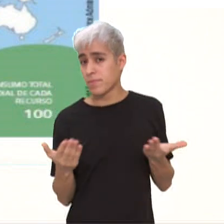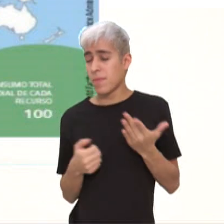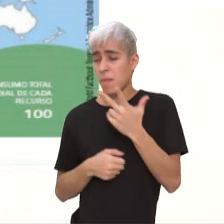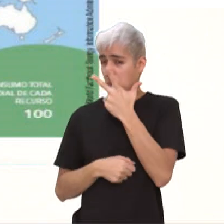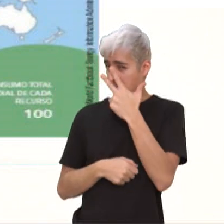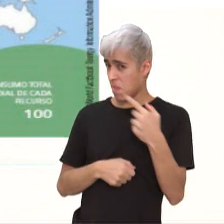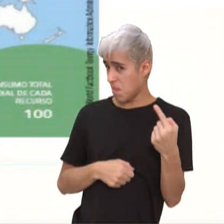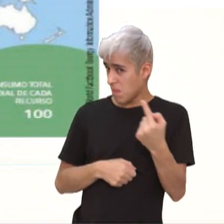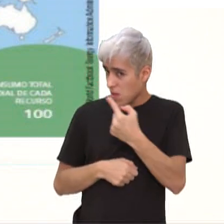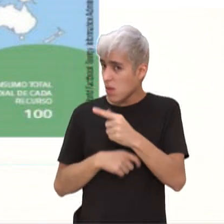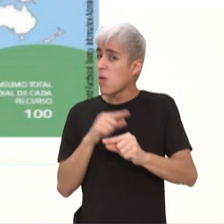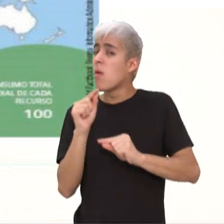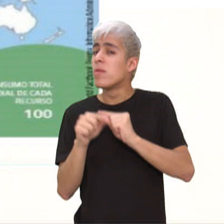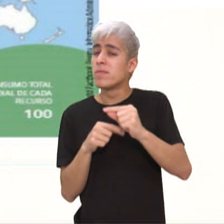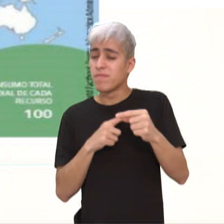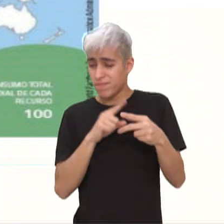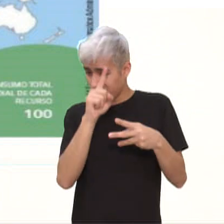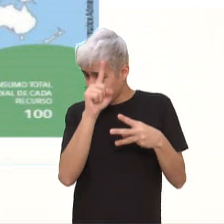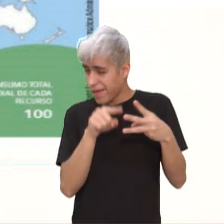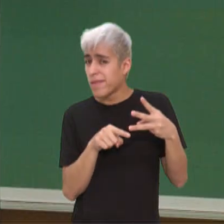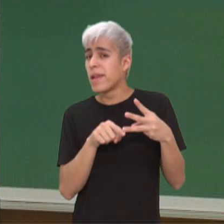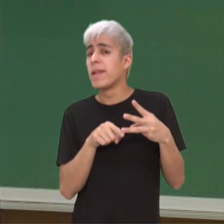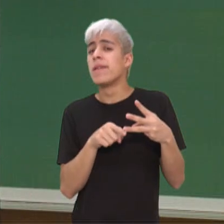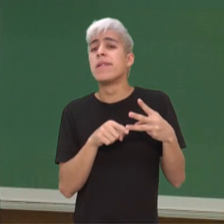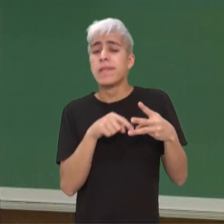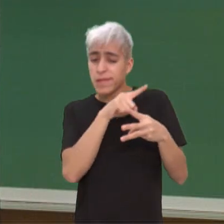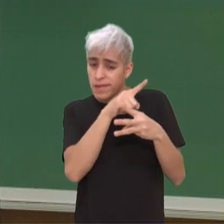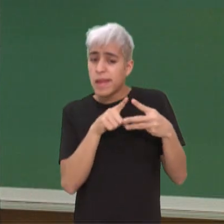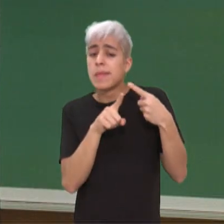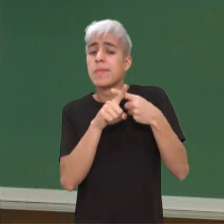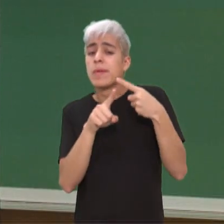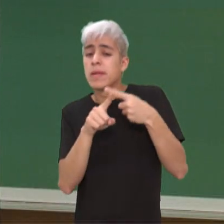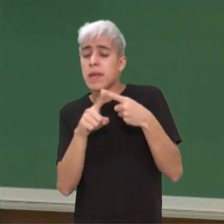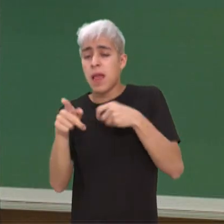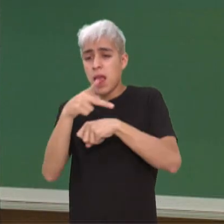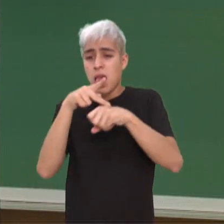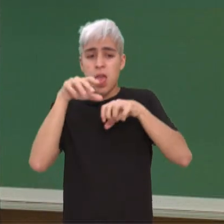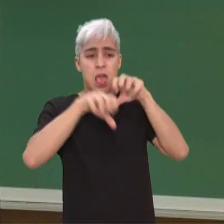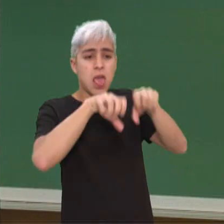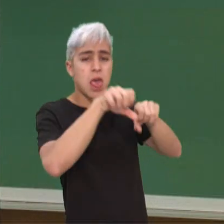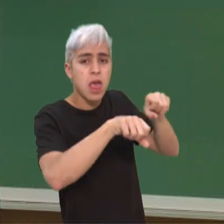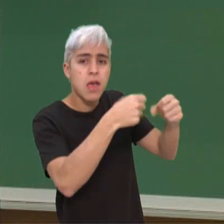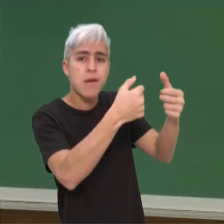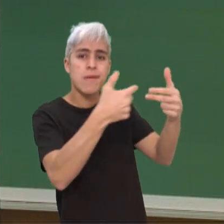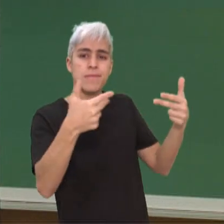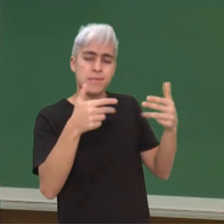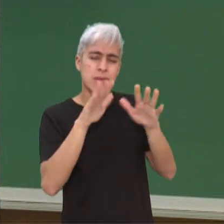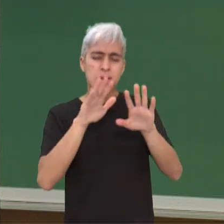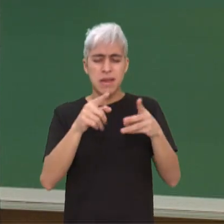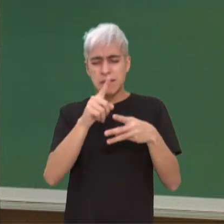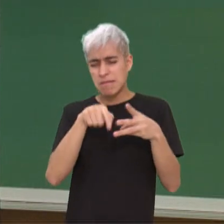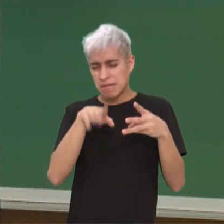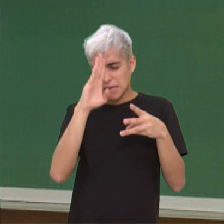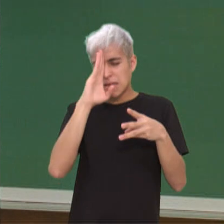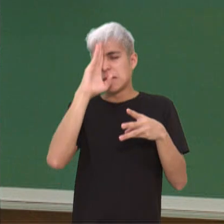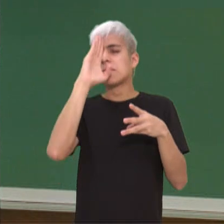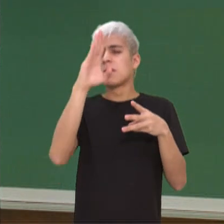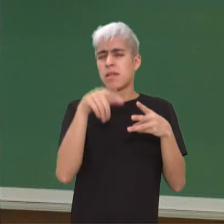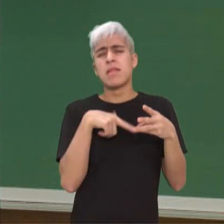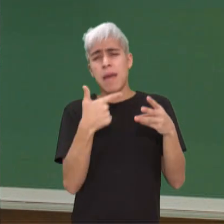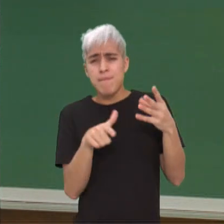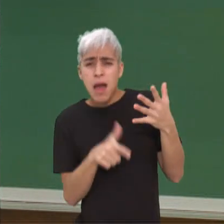parece, são 3 as razões, são 3 os motivos, né? Entre outros, mas 3 principais